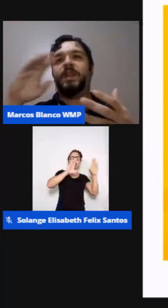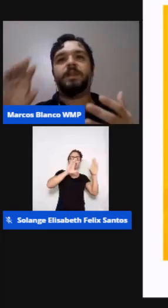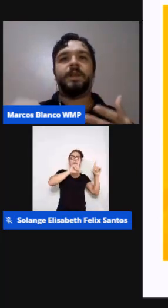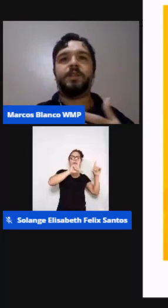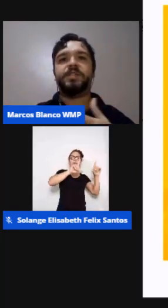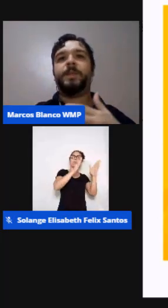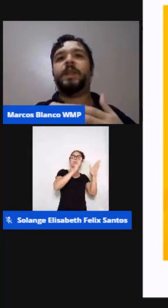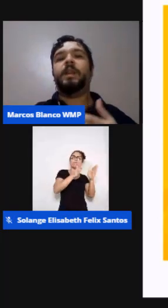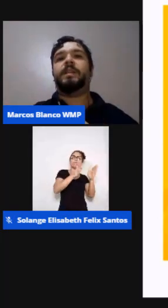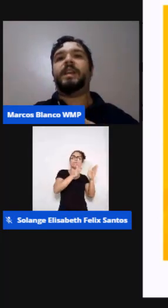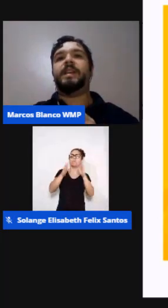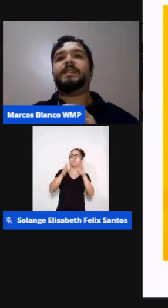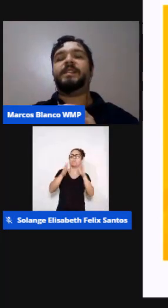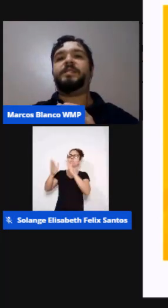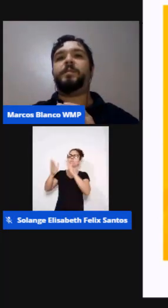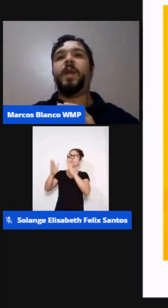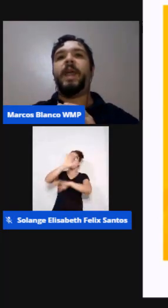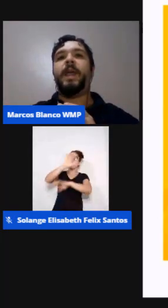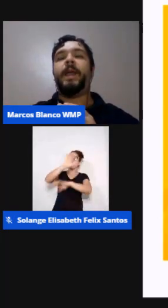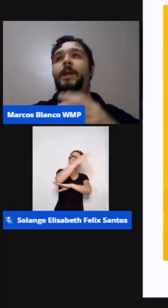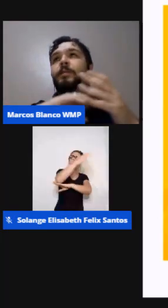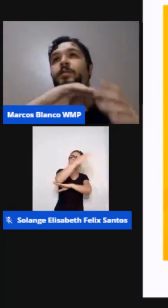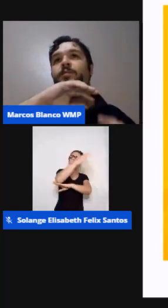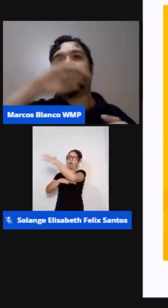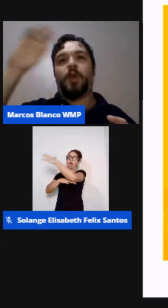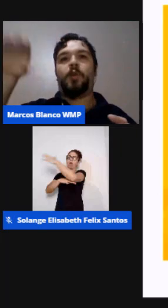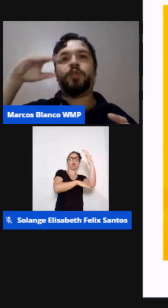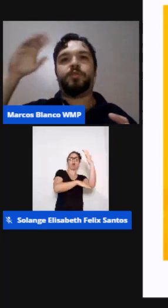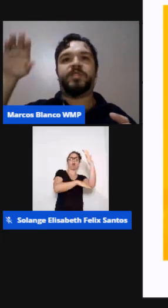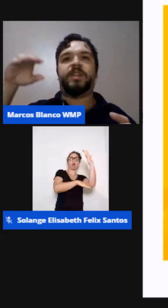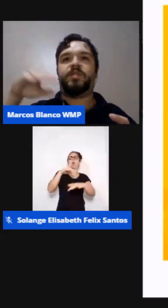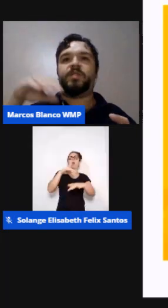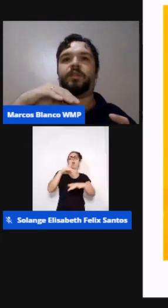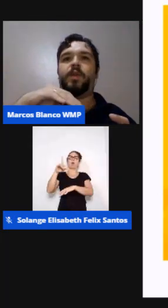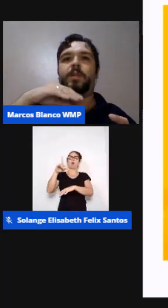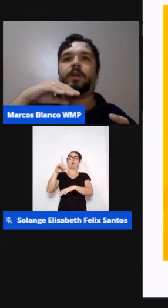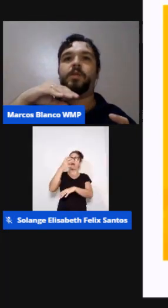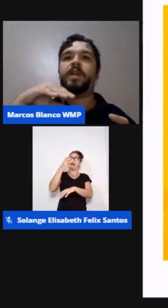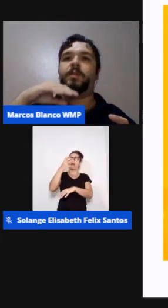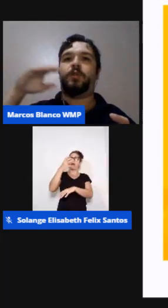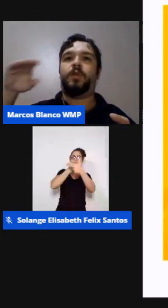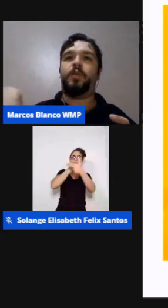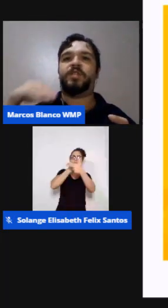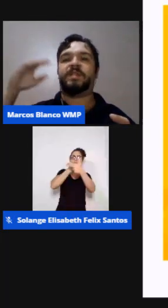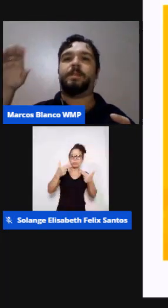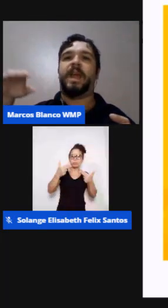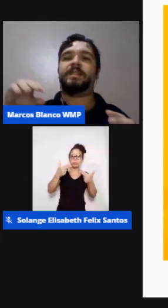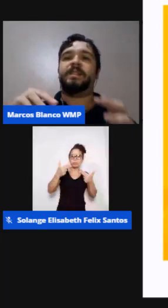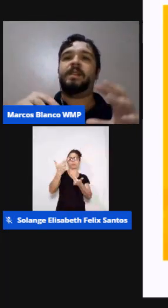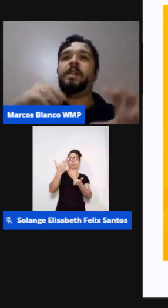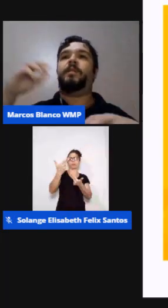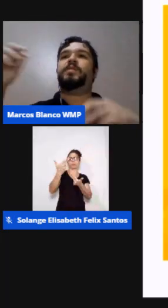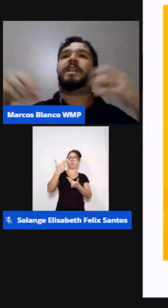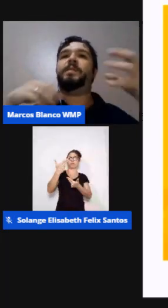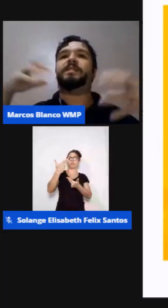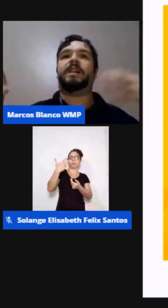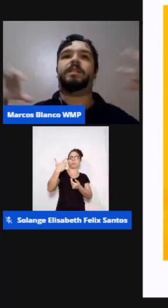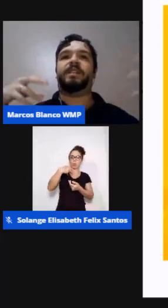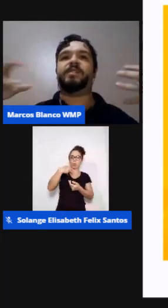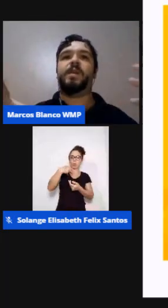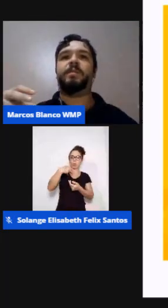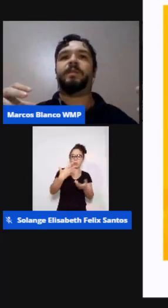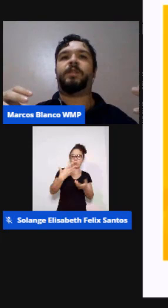em pequenos mamíferos e esses outros mosquitos, tanto o hemogulgus e o sabete, vão